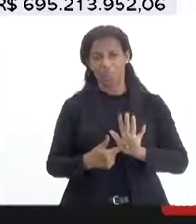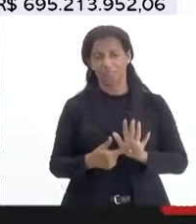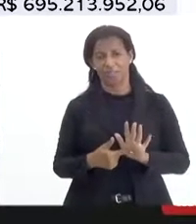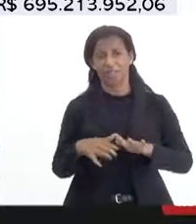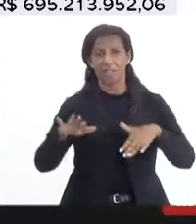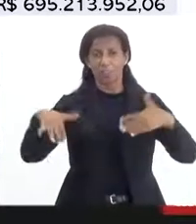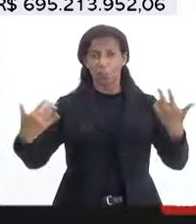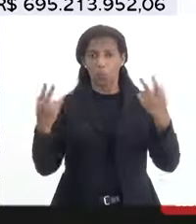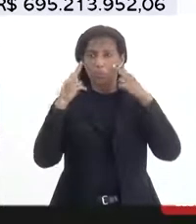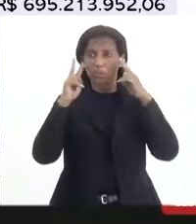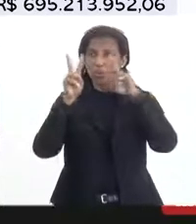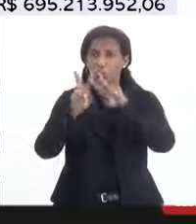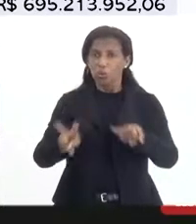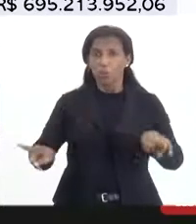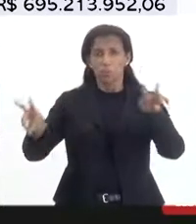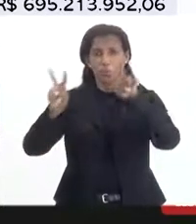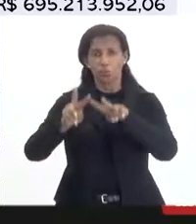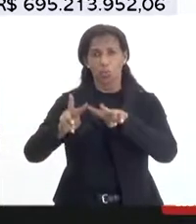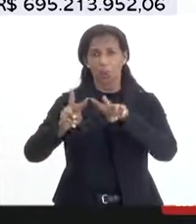quando a gente olha para